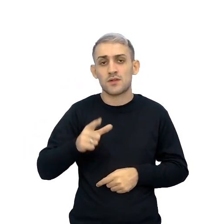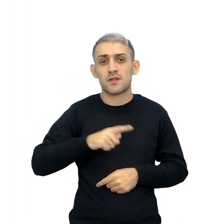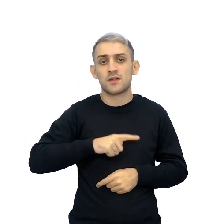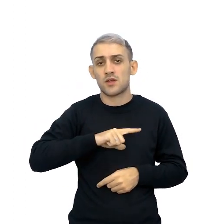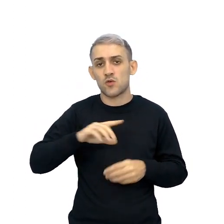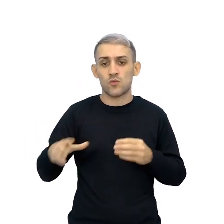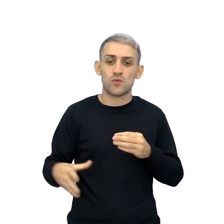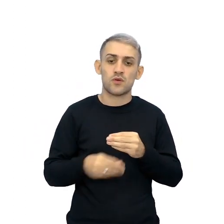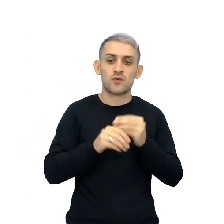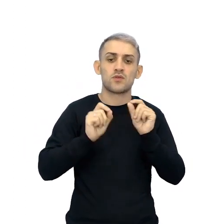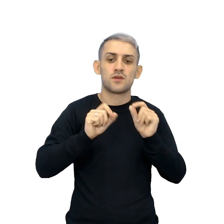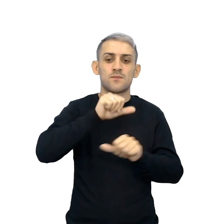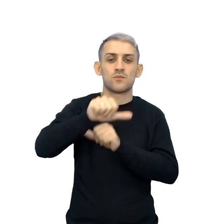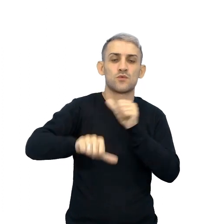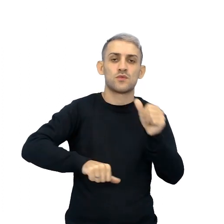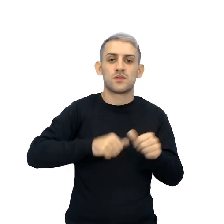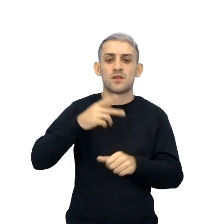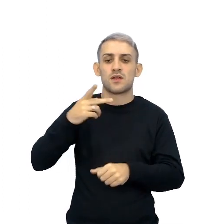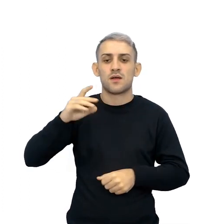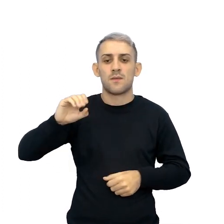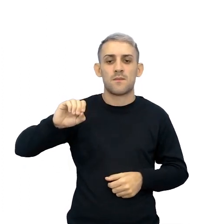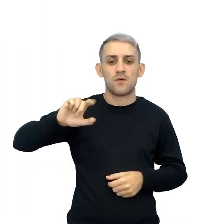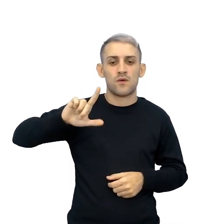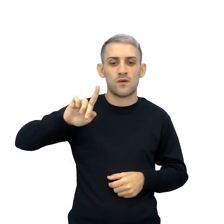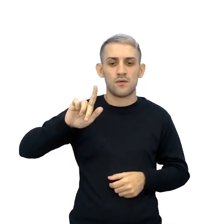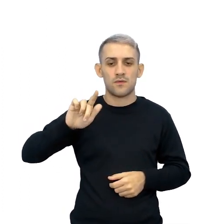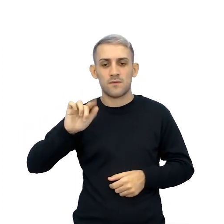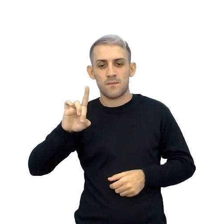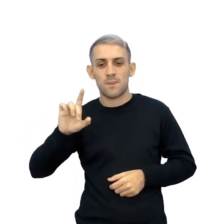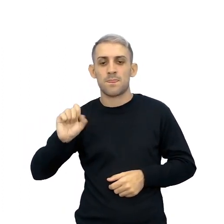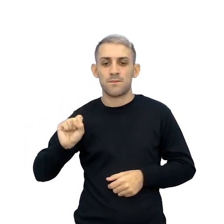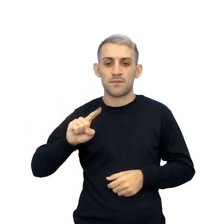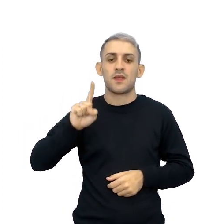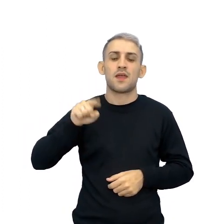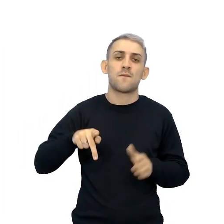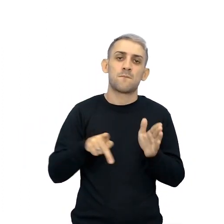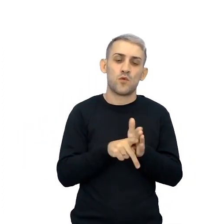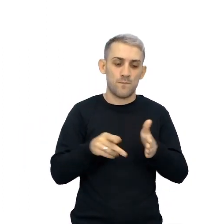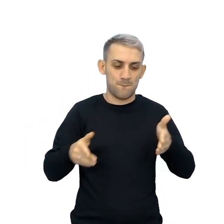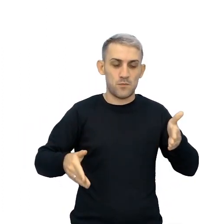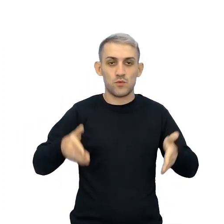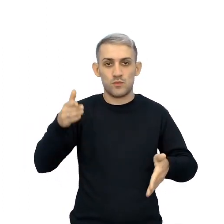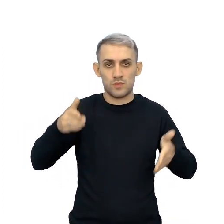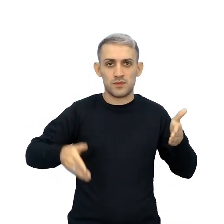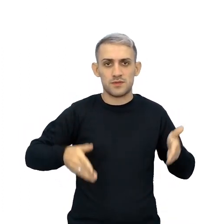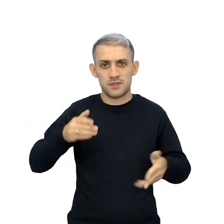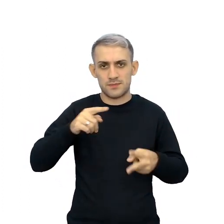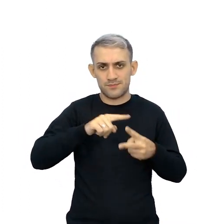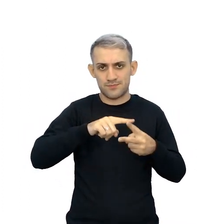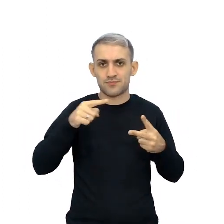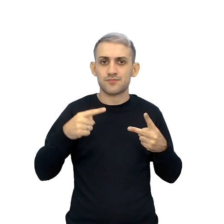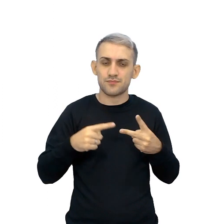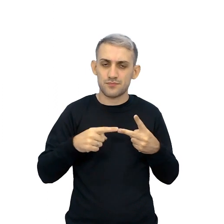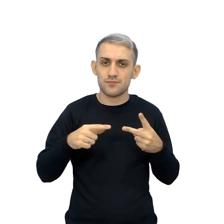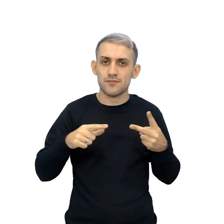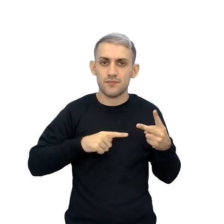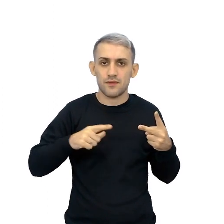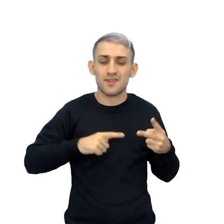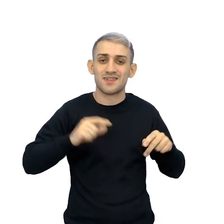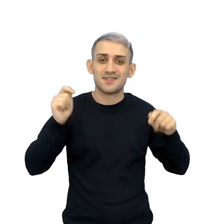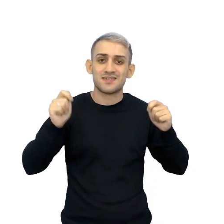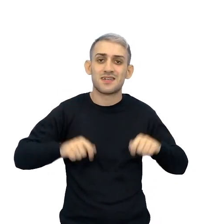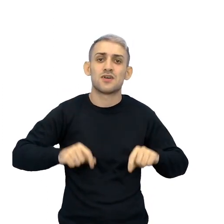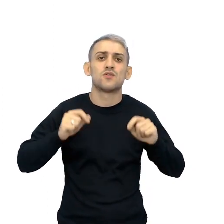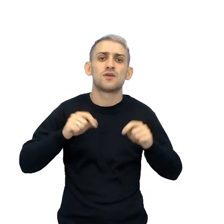ele transforma em polegadas, né? Então, esse processo é um processo de dupla entrada, que